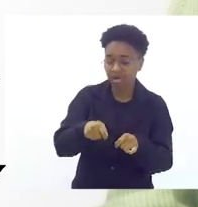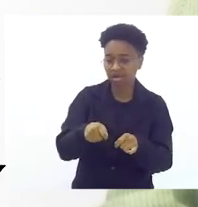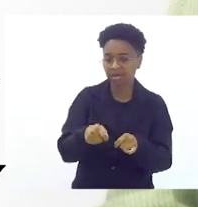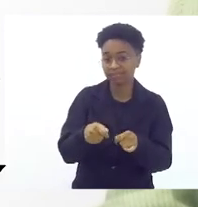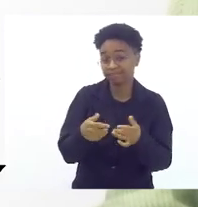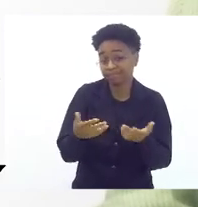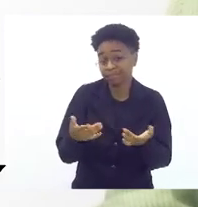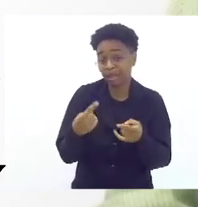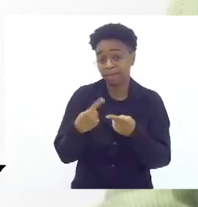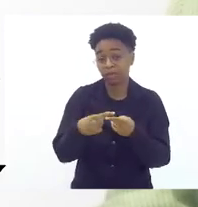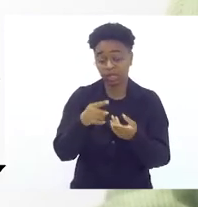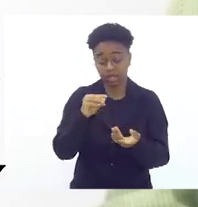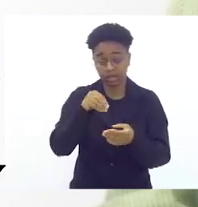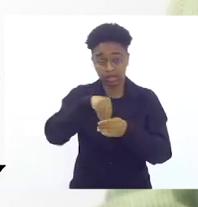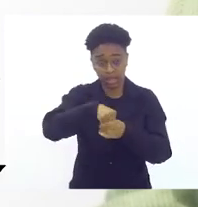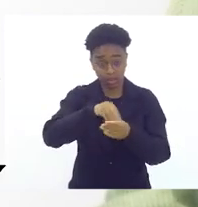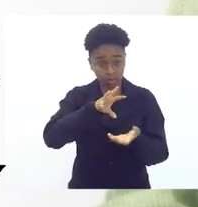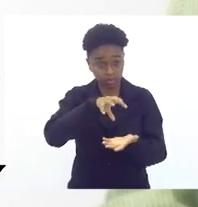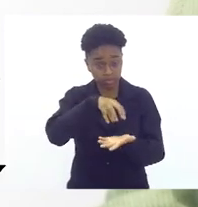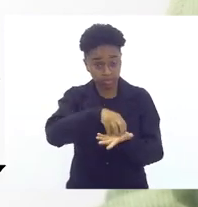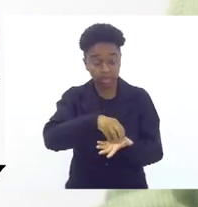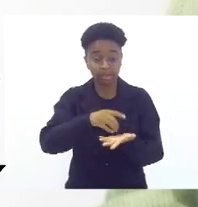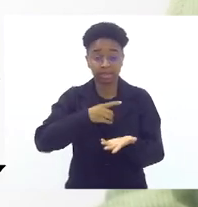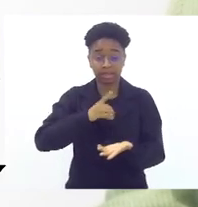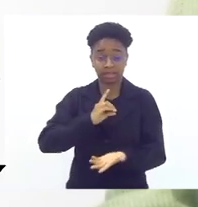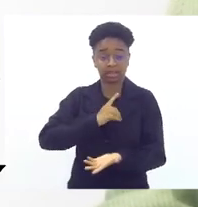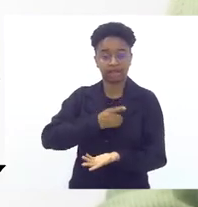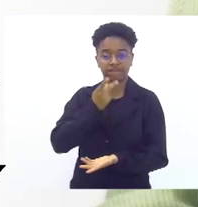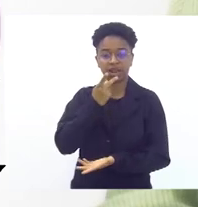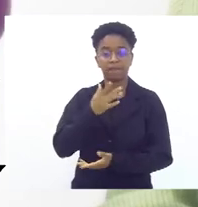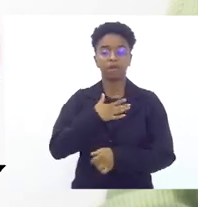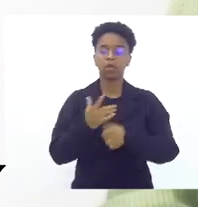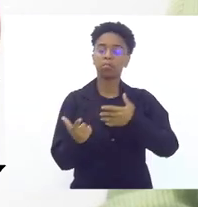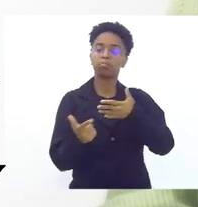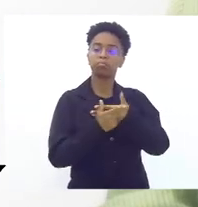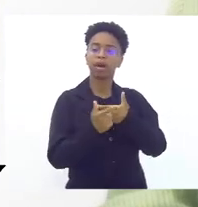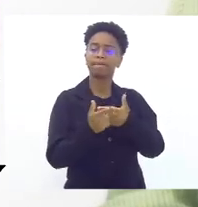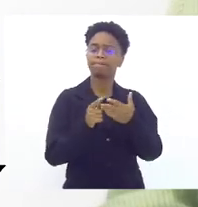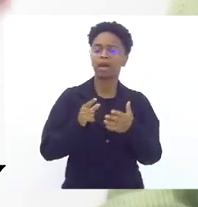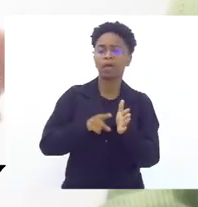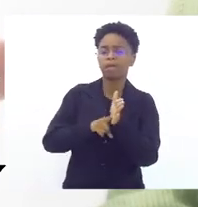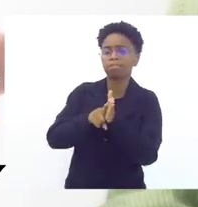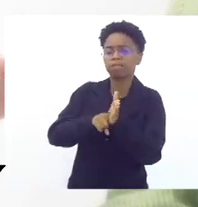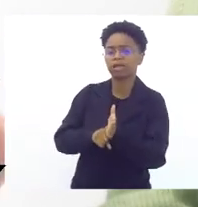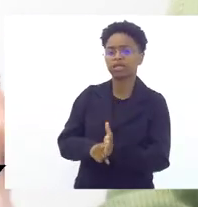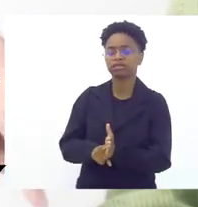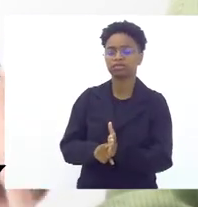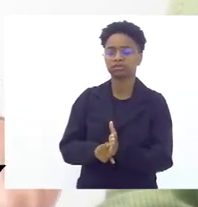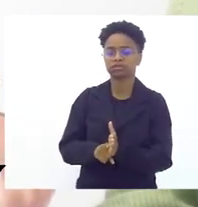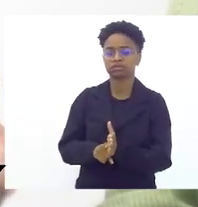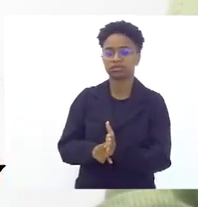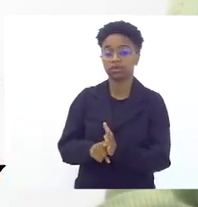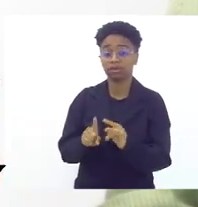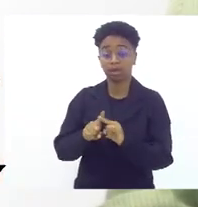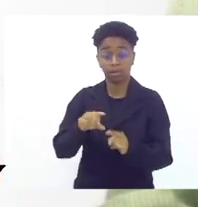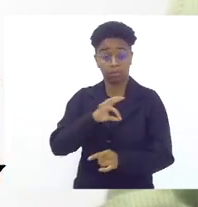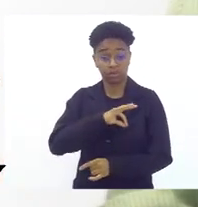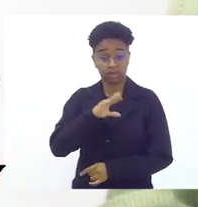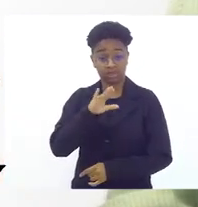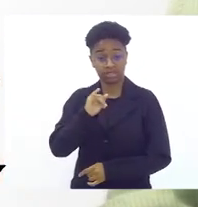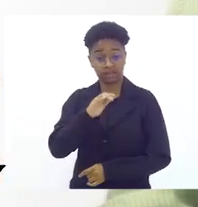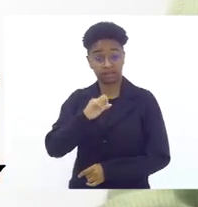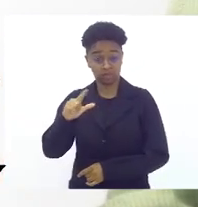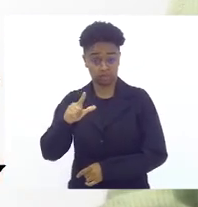lá na delegacia que tem um delegado que fala minha função é investigar a polícia civil A